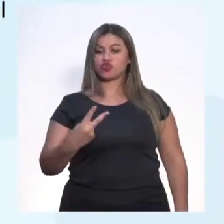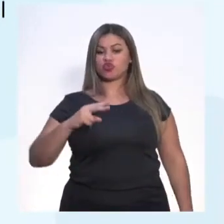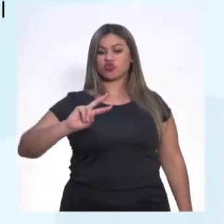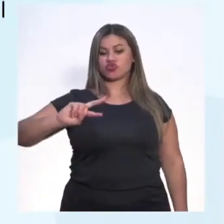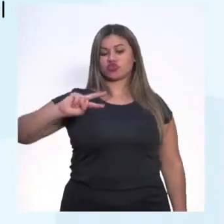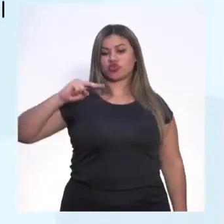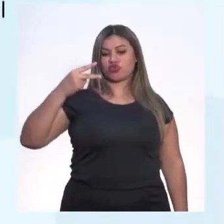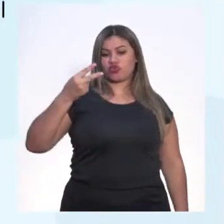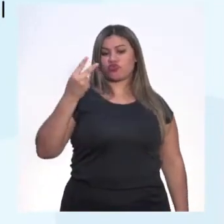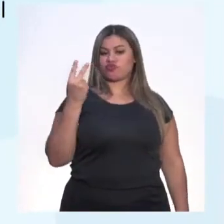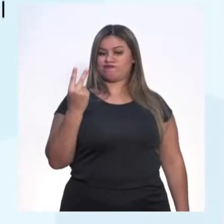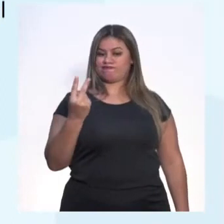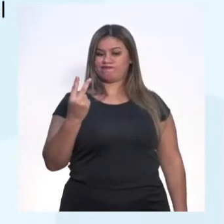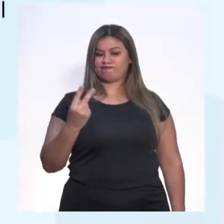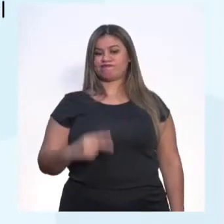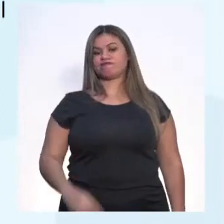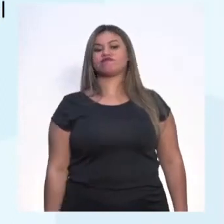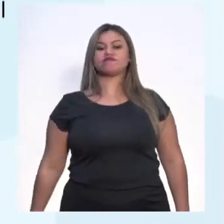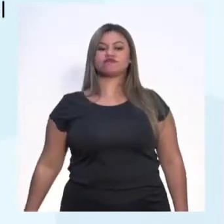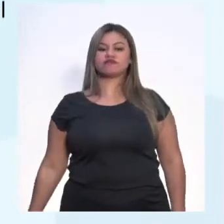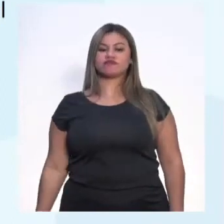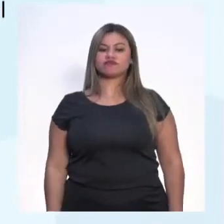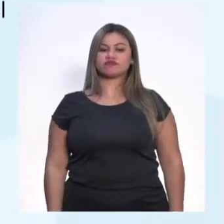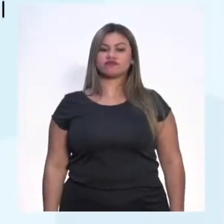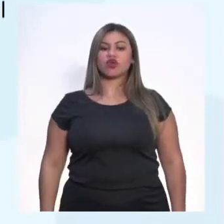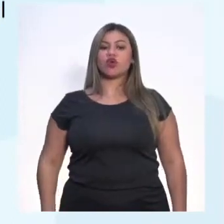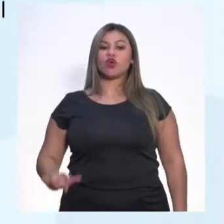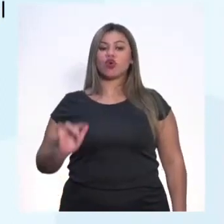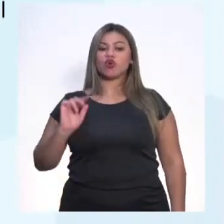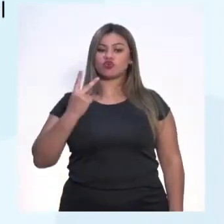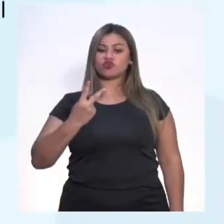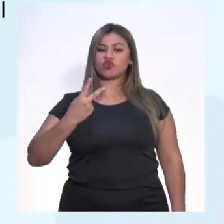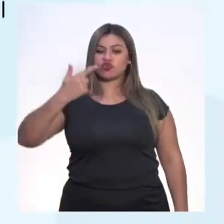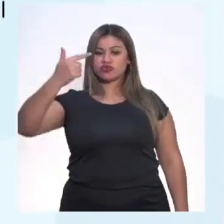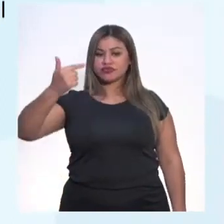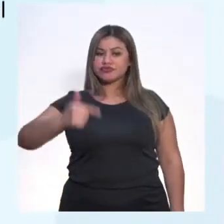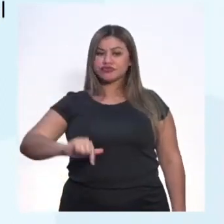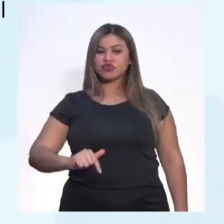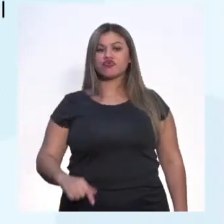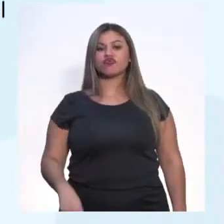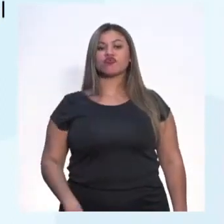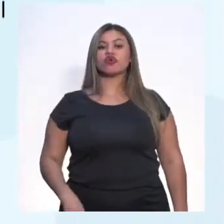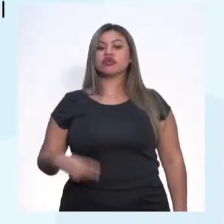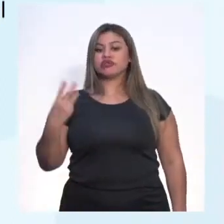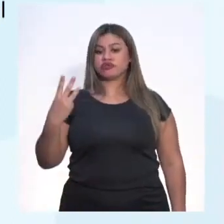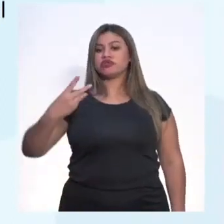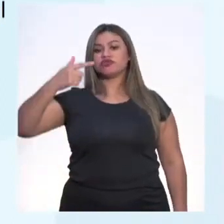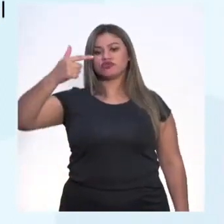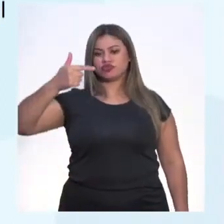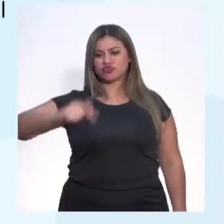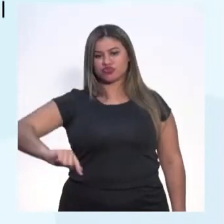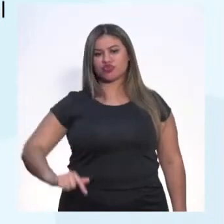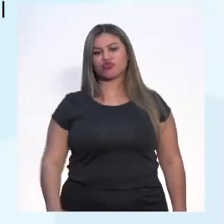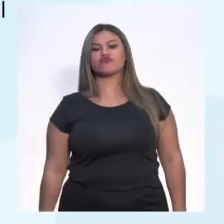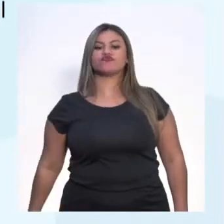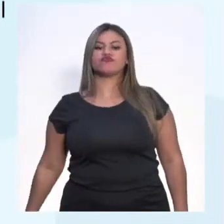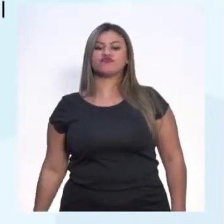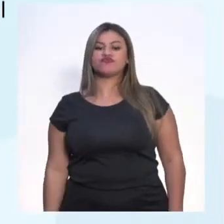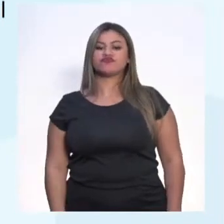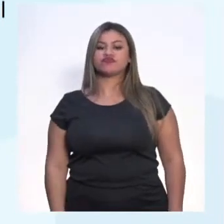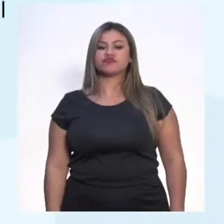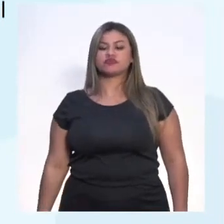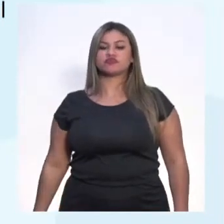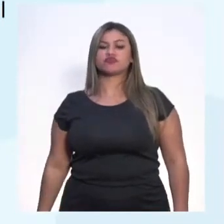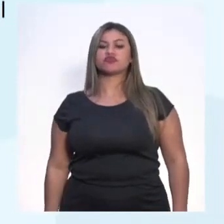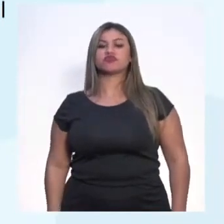ao quadrado, este 2 repete e esse 3 repete.